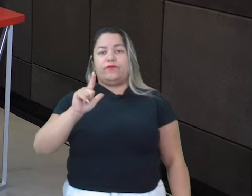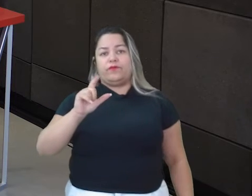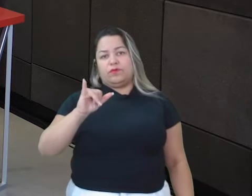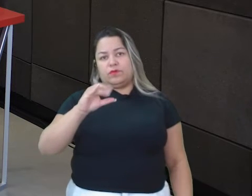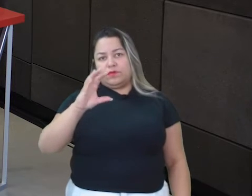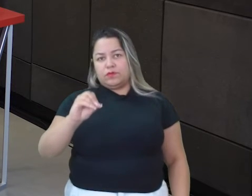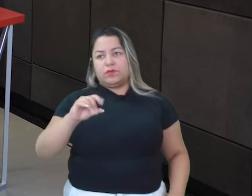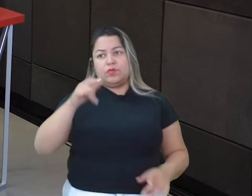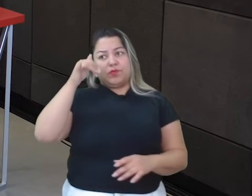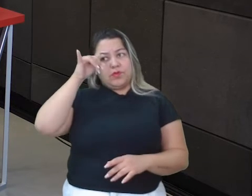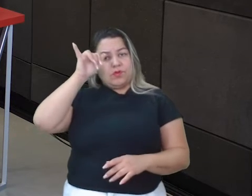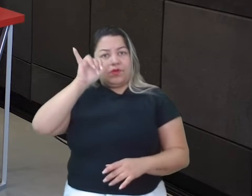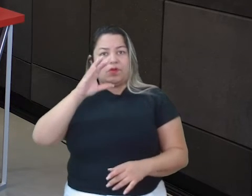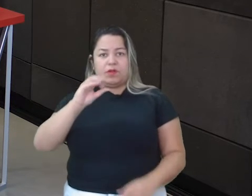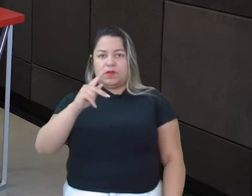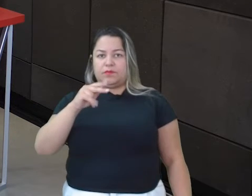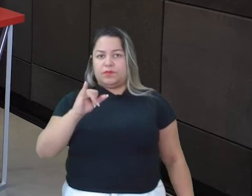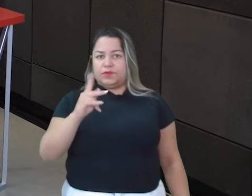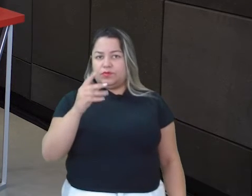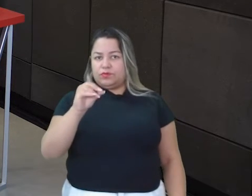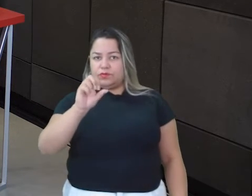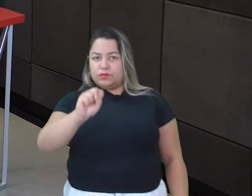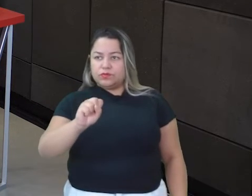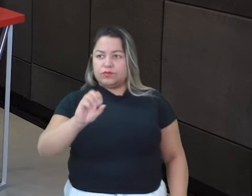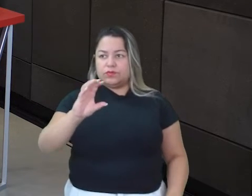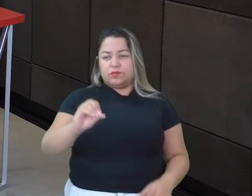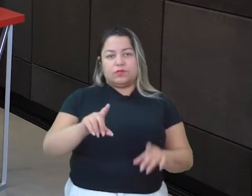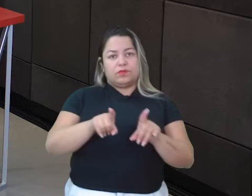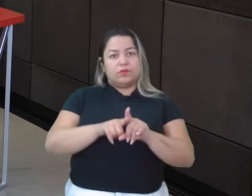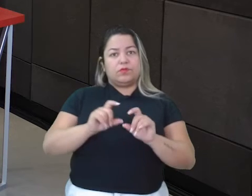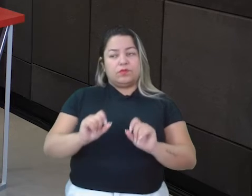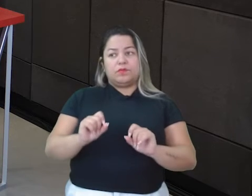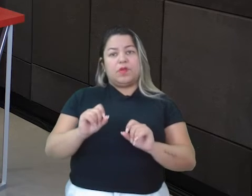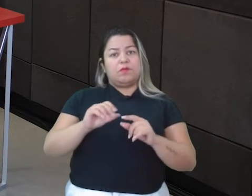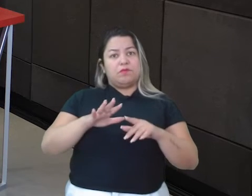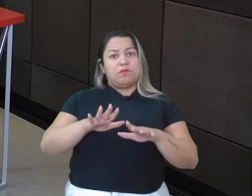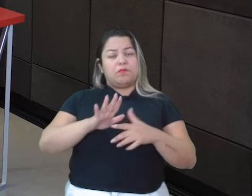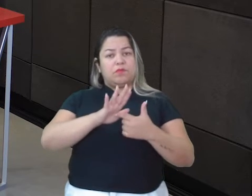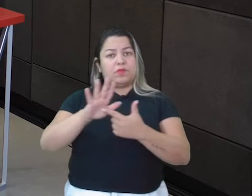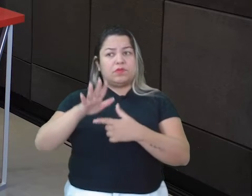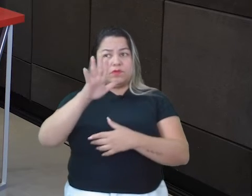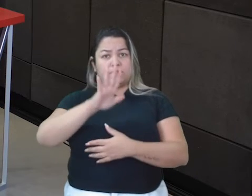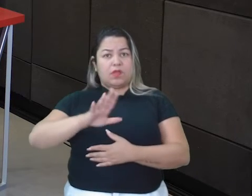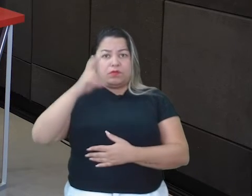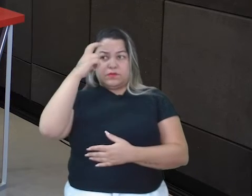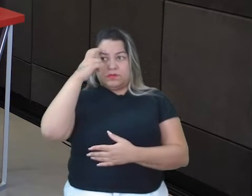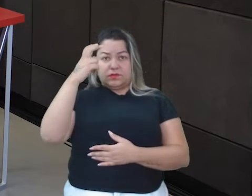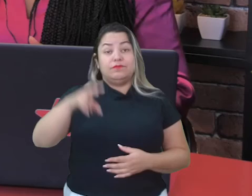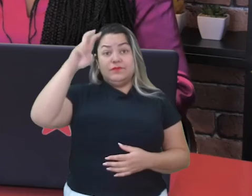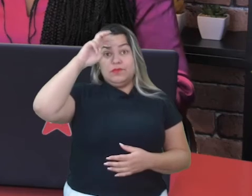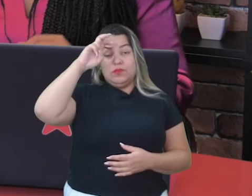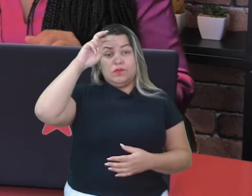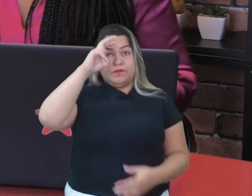Folclórico de Parintins e os bois Garantido e Caprichoso, além do Arraial de Pavulagem como manifestação da cultura